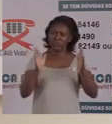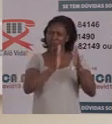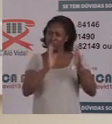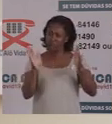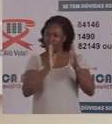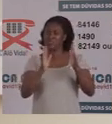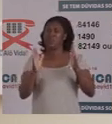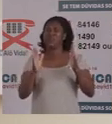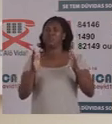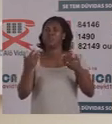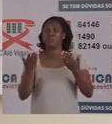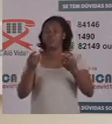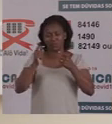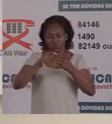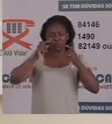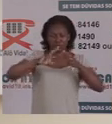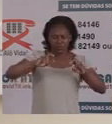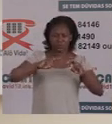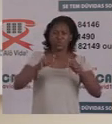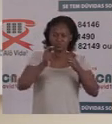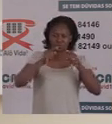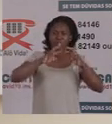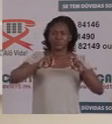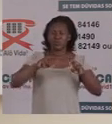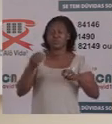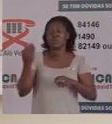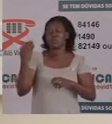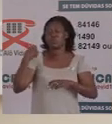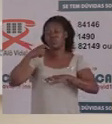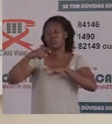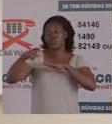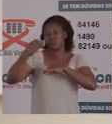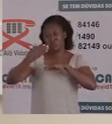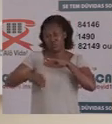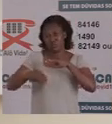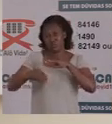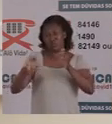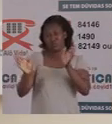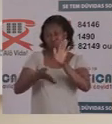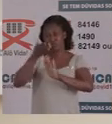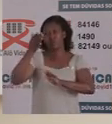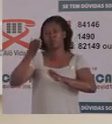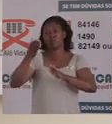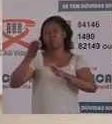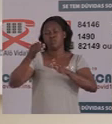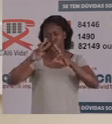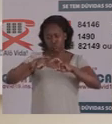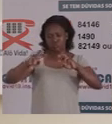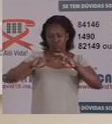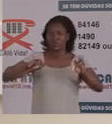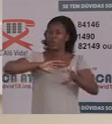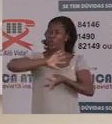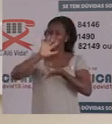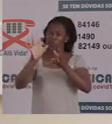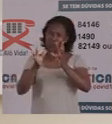e agora que começamos, na última semana, com o processo de testagem a todos os ocupantes do acampamento, começamos a